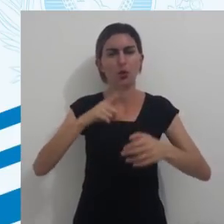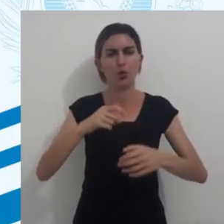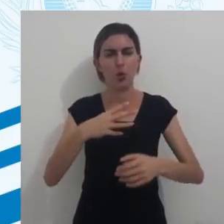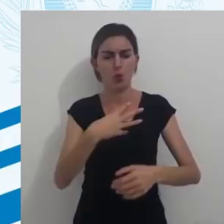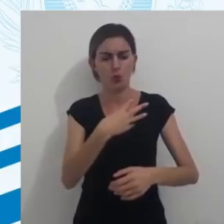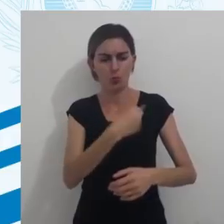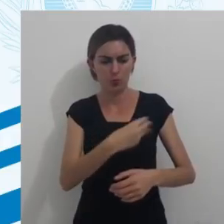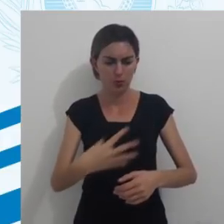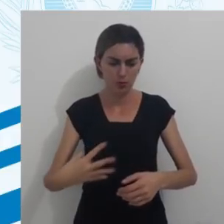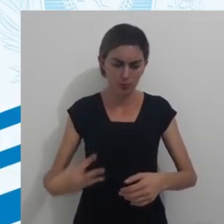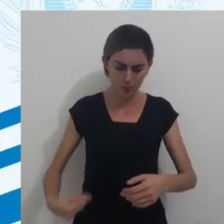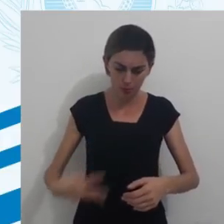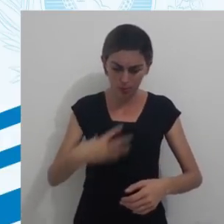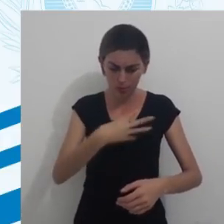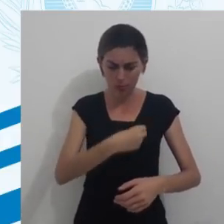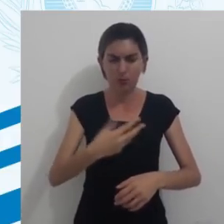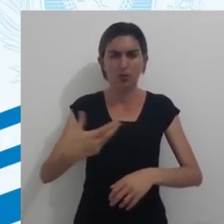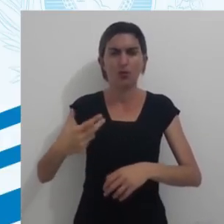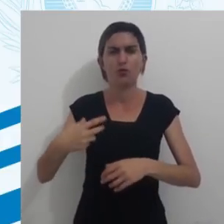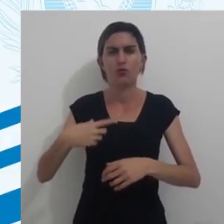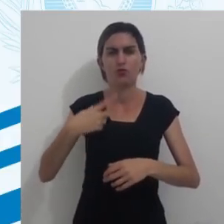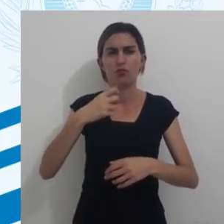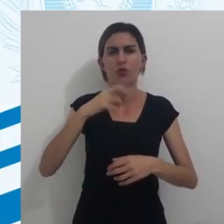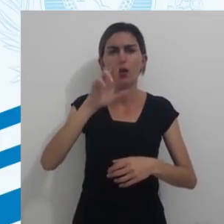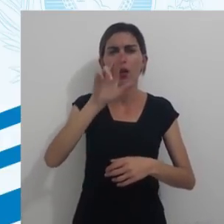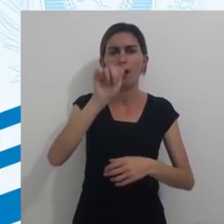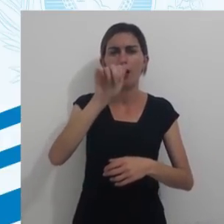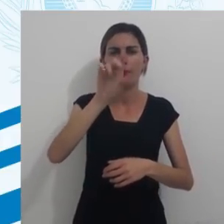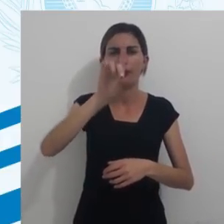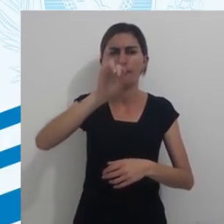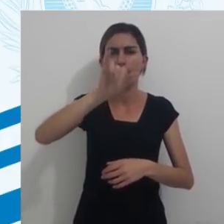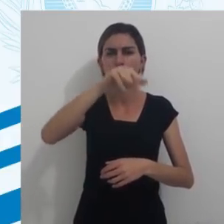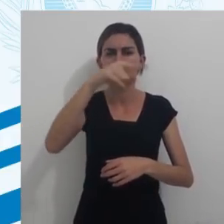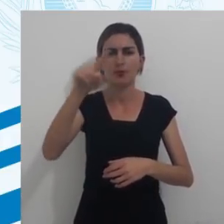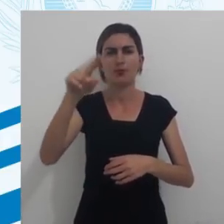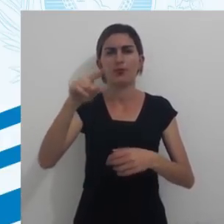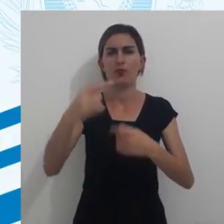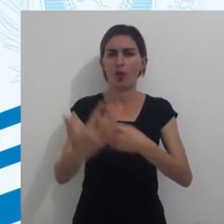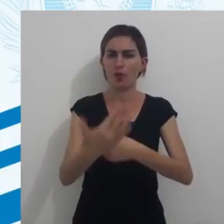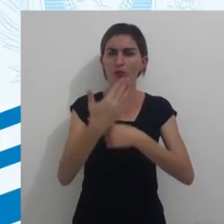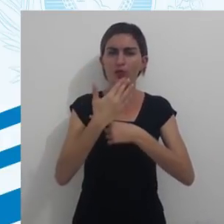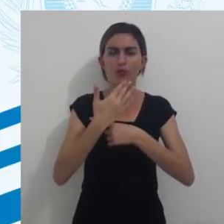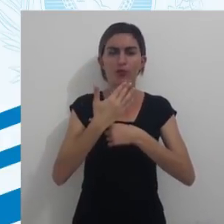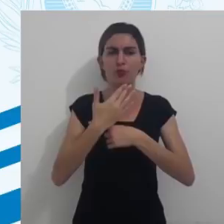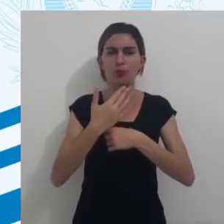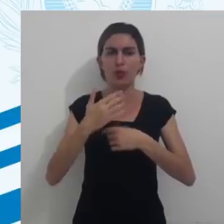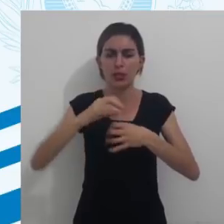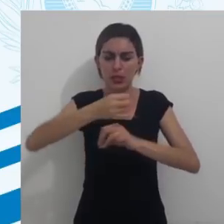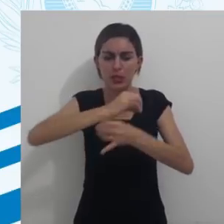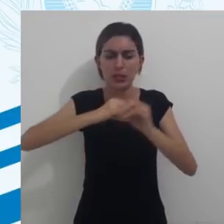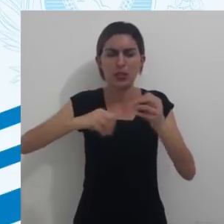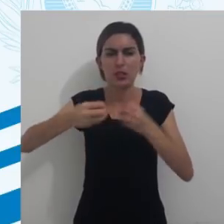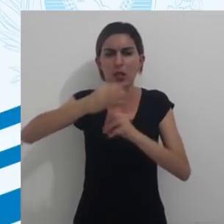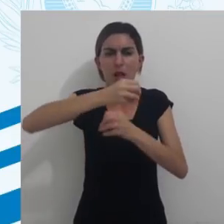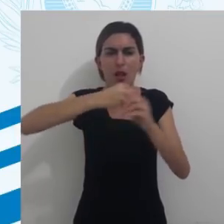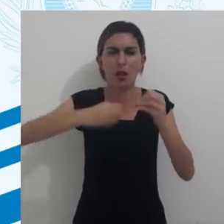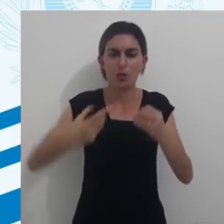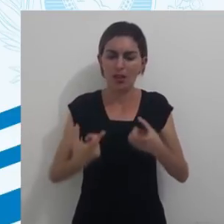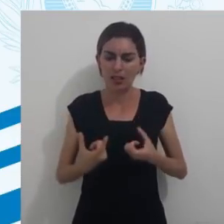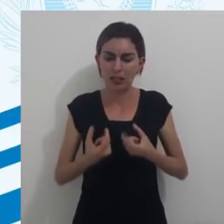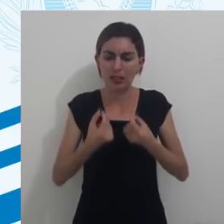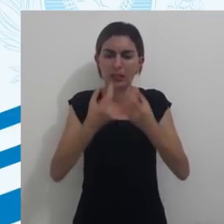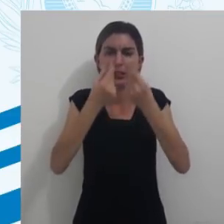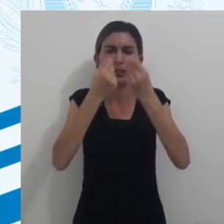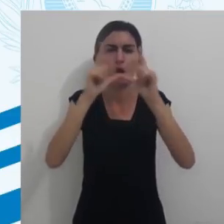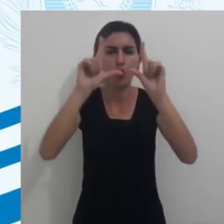aplicação programada de doses elevadas de radiação com a finalidade de atingir as células cancerígenas,